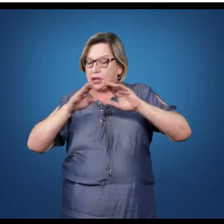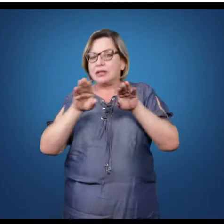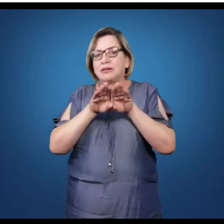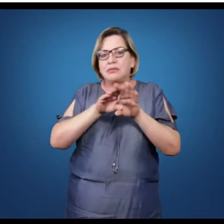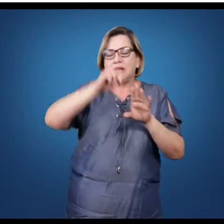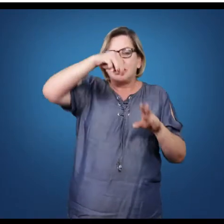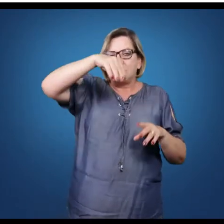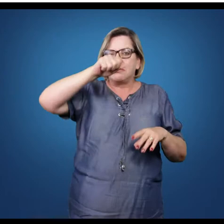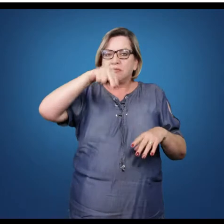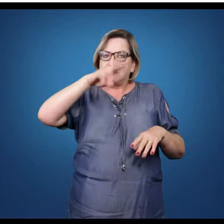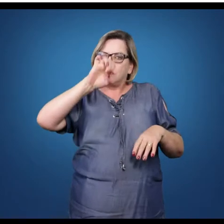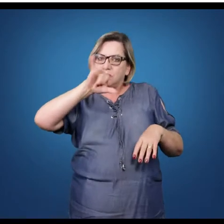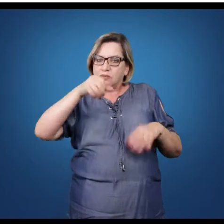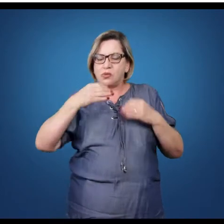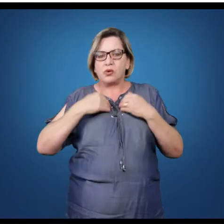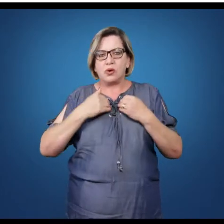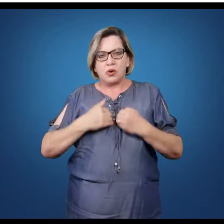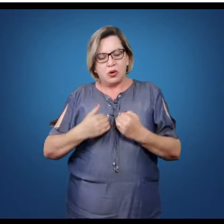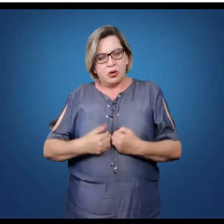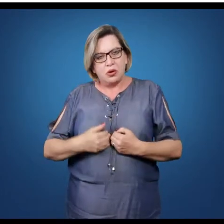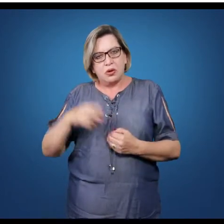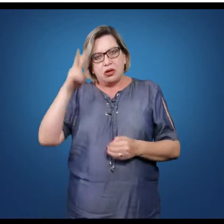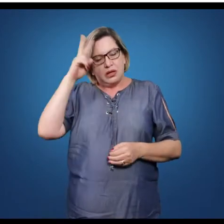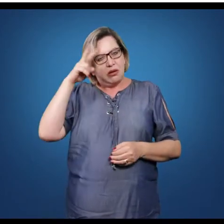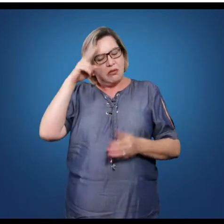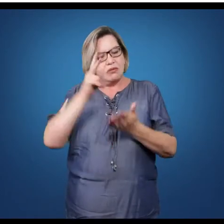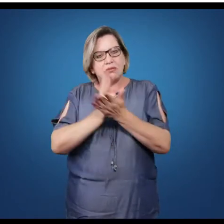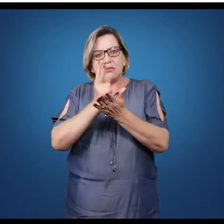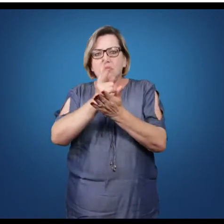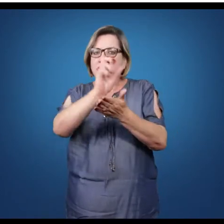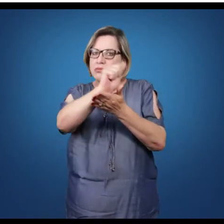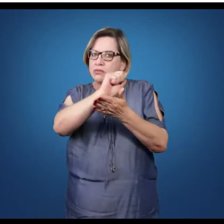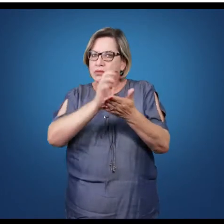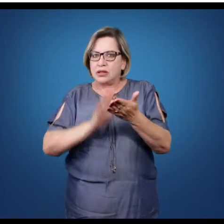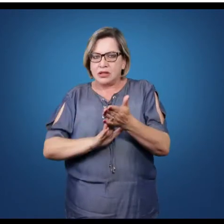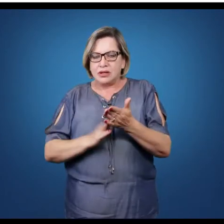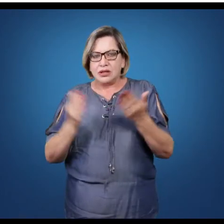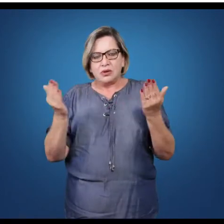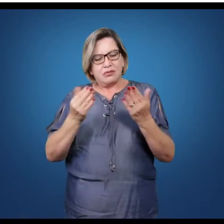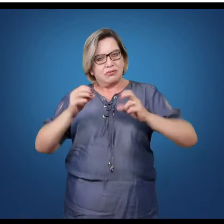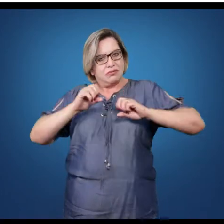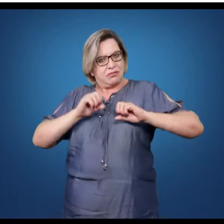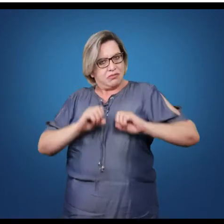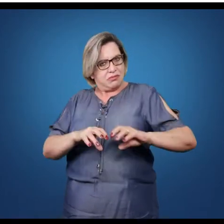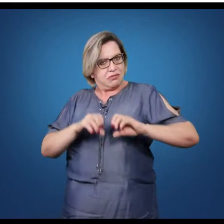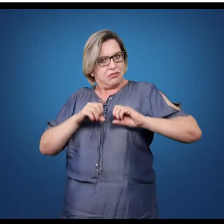são dois fundamentos do basquetebol. Lembrando que as atividades que a gente vai trabalhar na aula aqui,